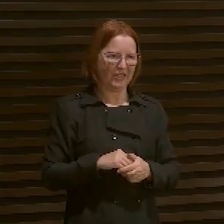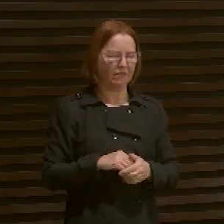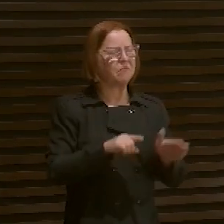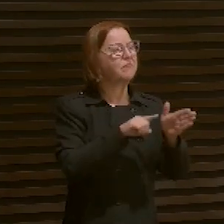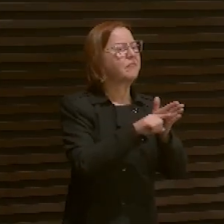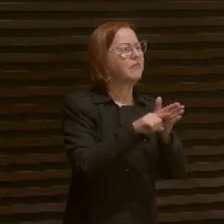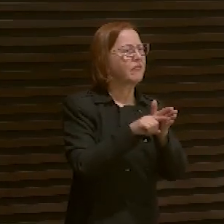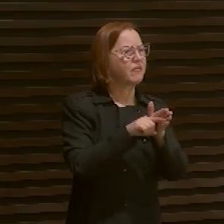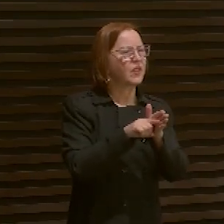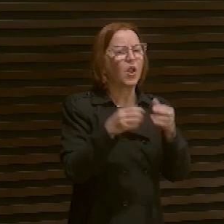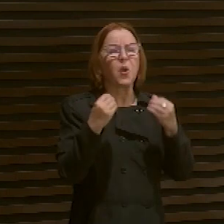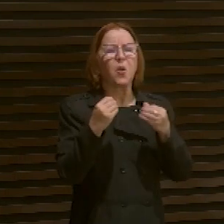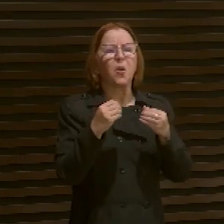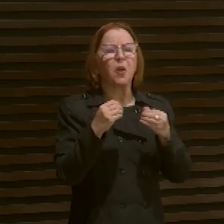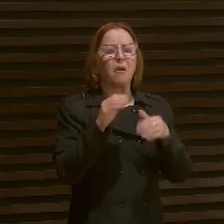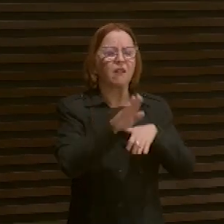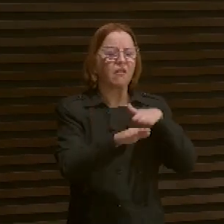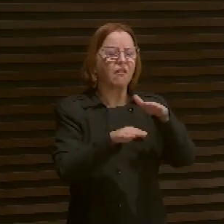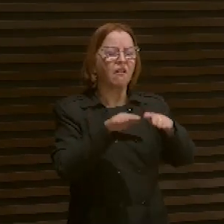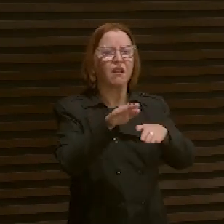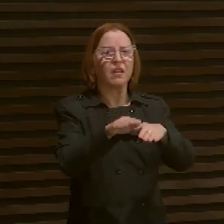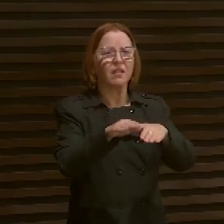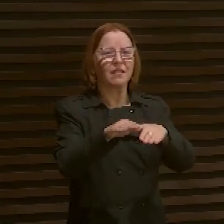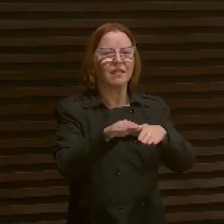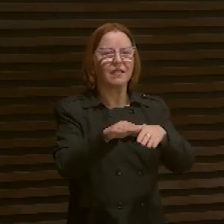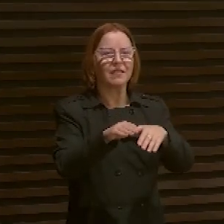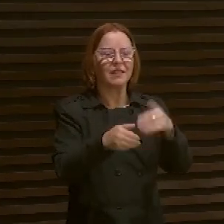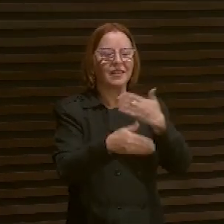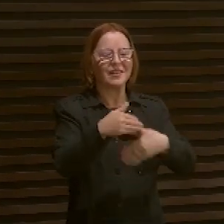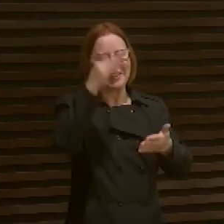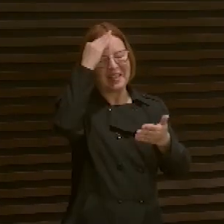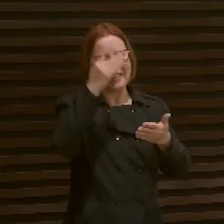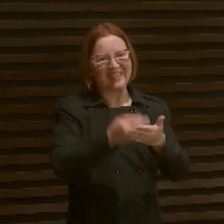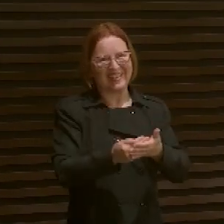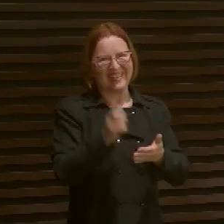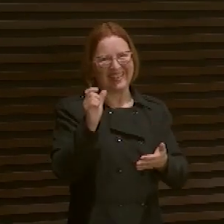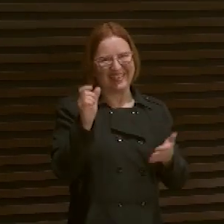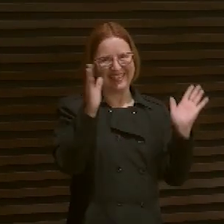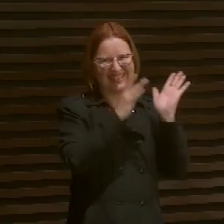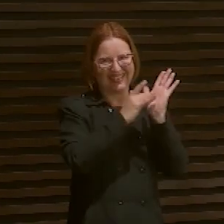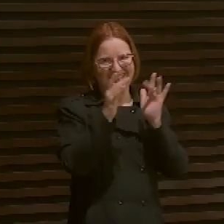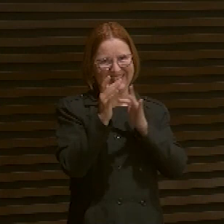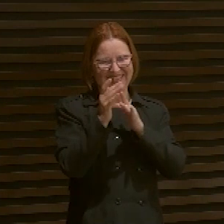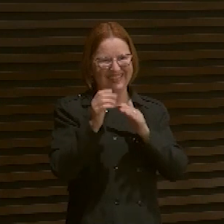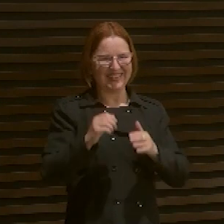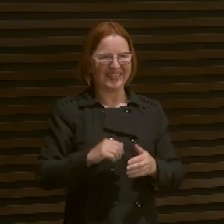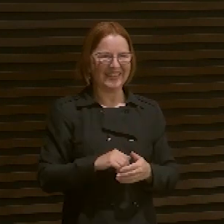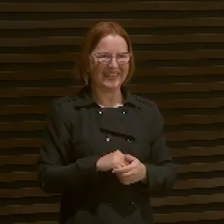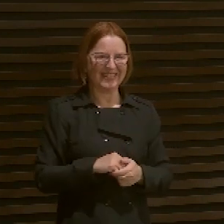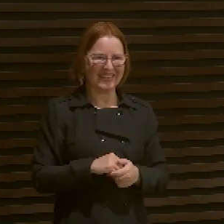pergunto, como ele andou sobre as águas? Pela fé na palavra de Jesus.